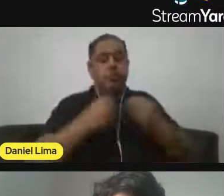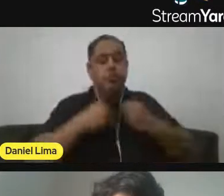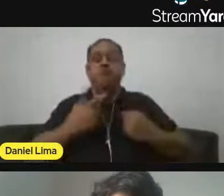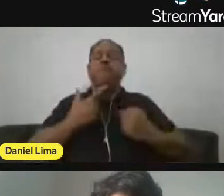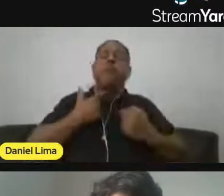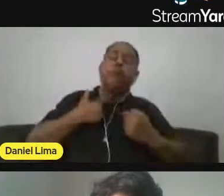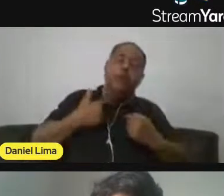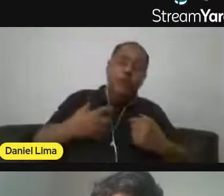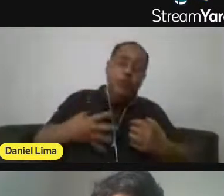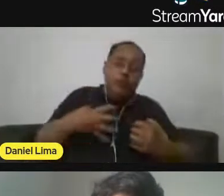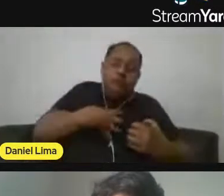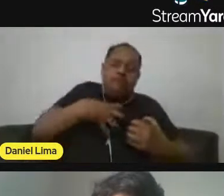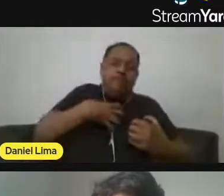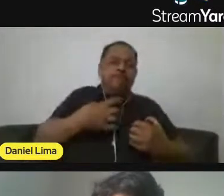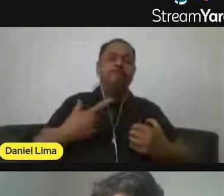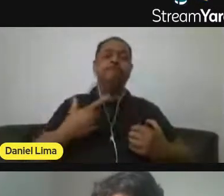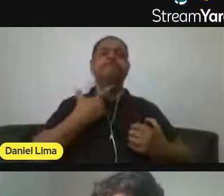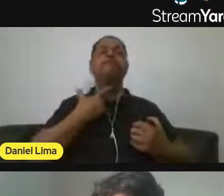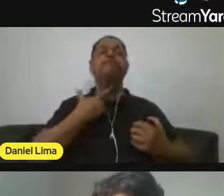extremamente